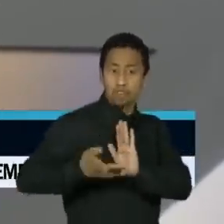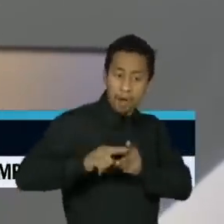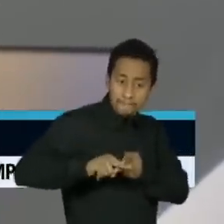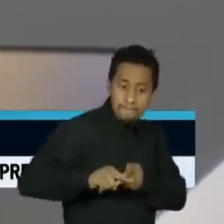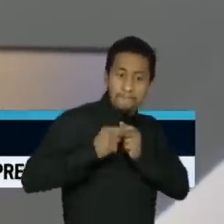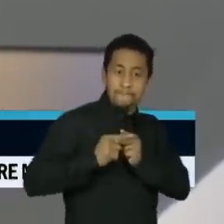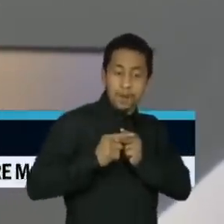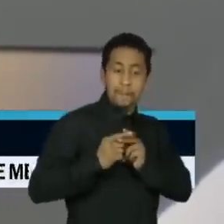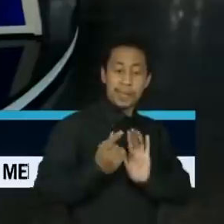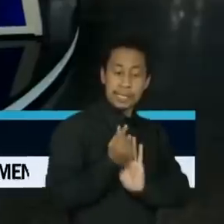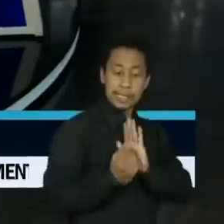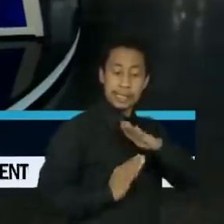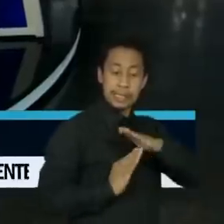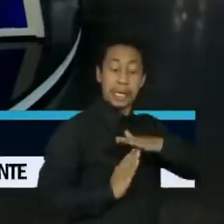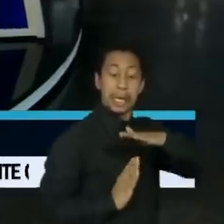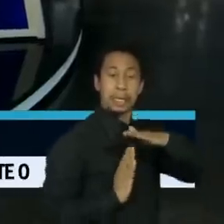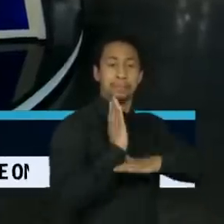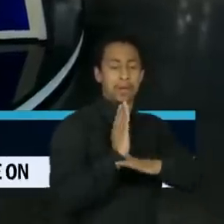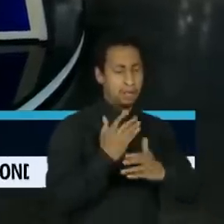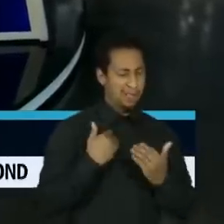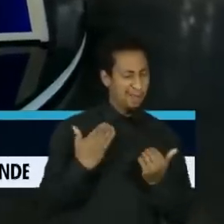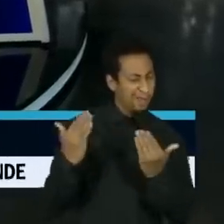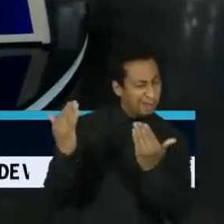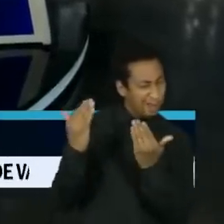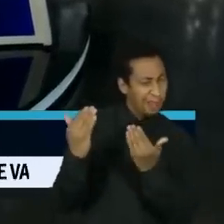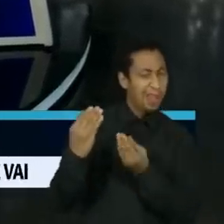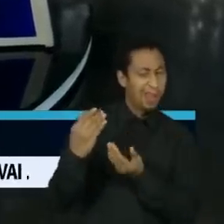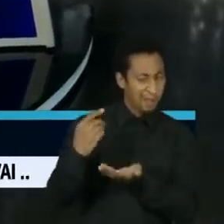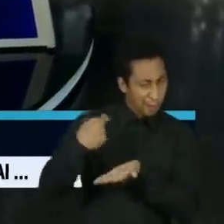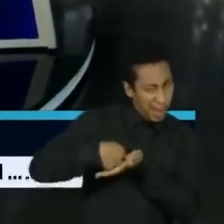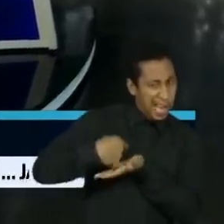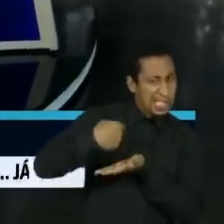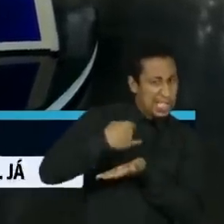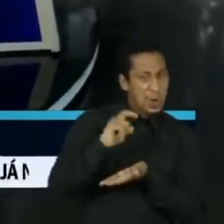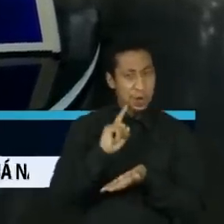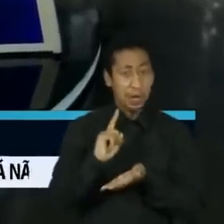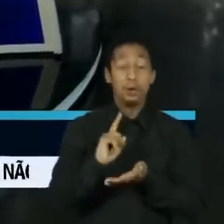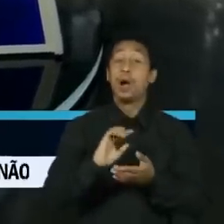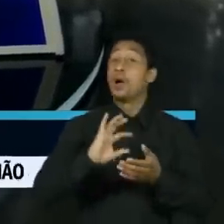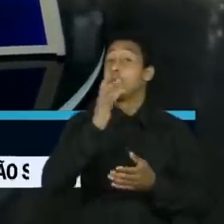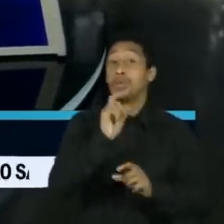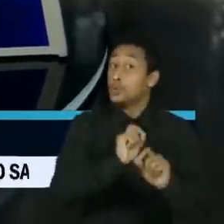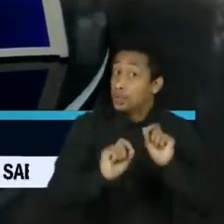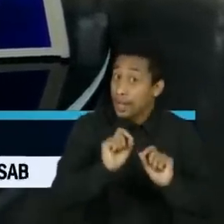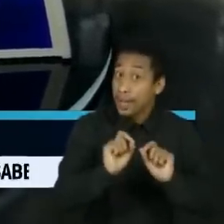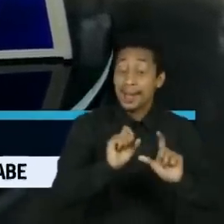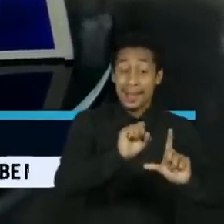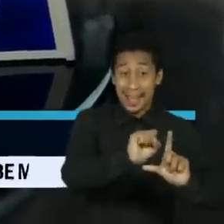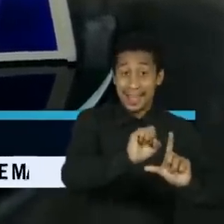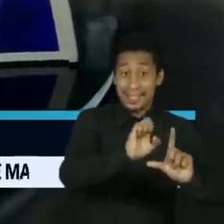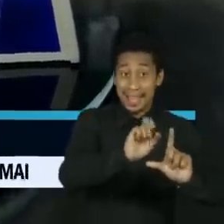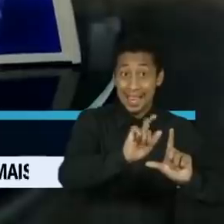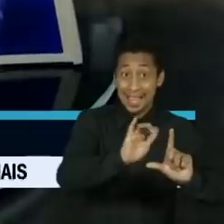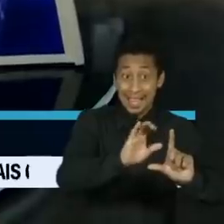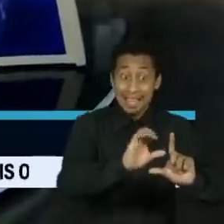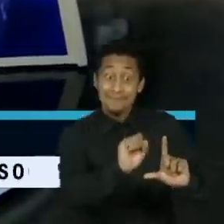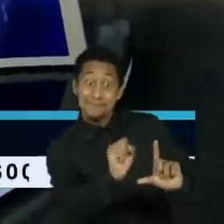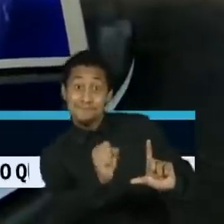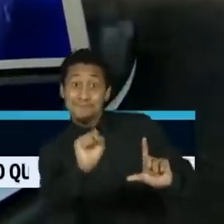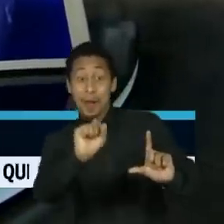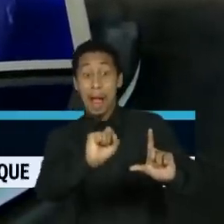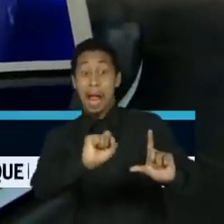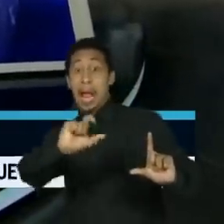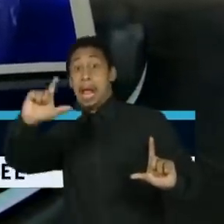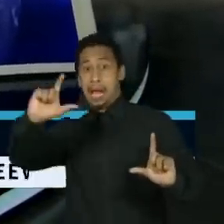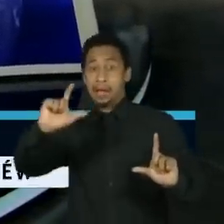consequentemente, você desconfia desse devedor. O que que acontece? Sobe a taxa de juros, que é o custo do Estado